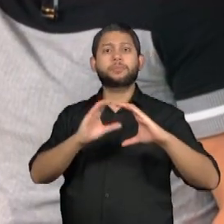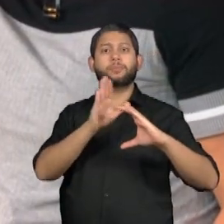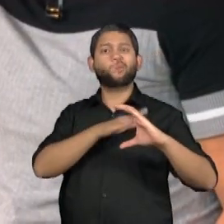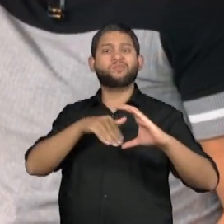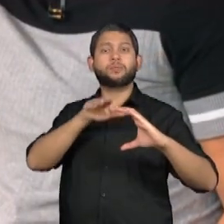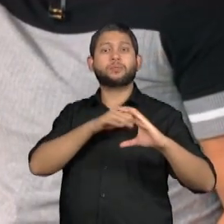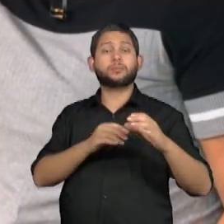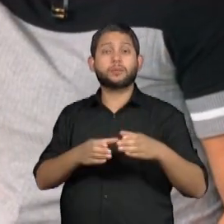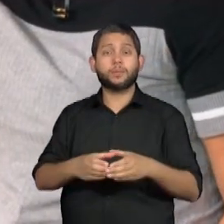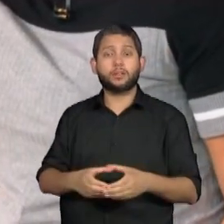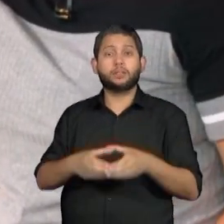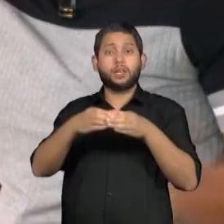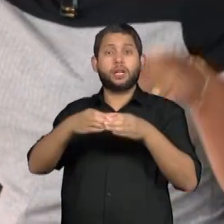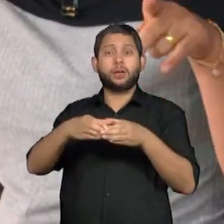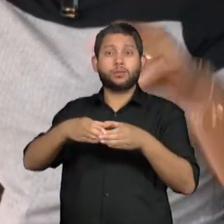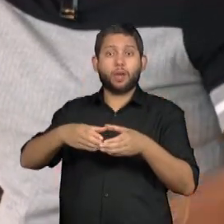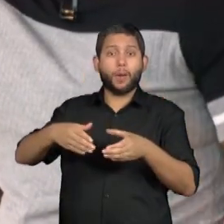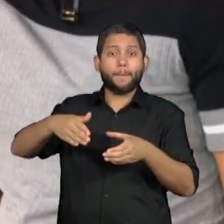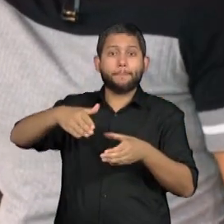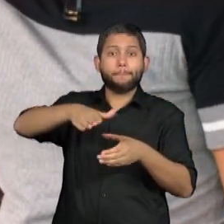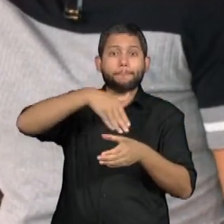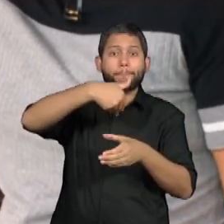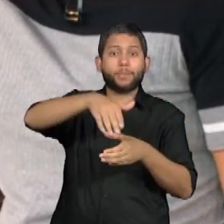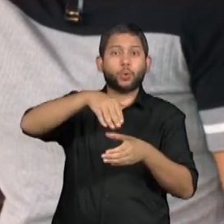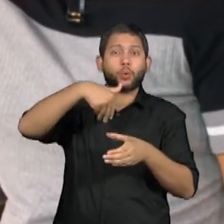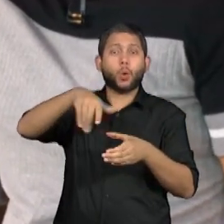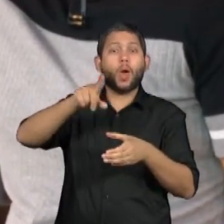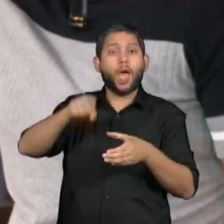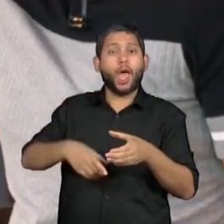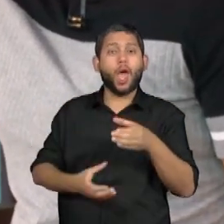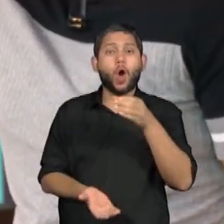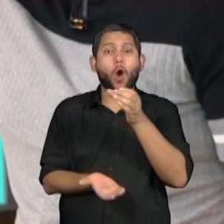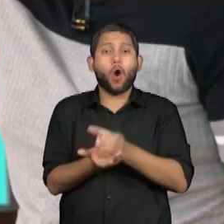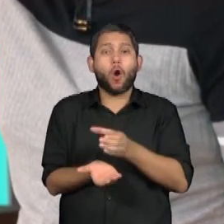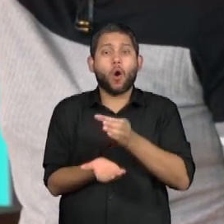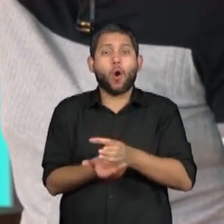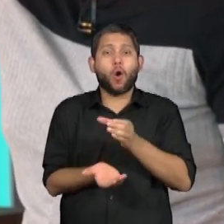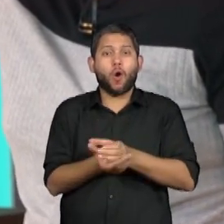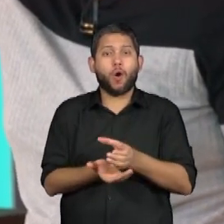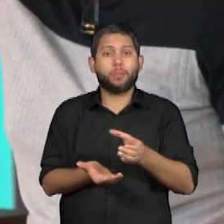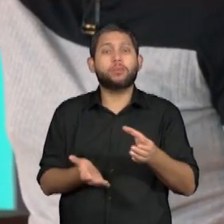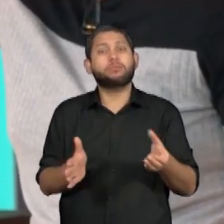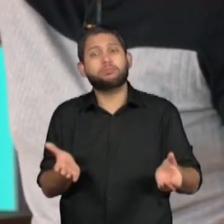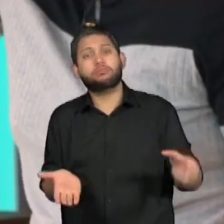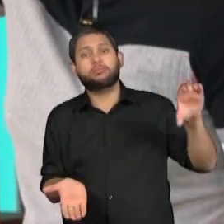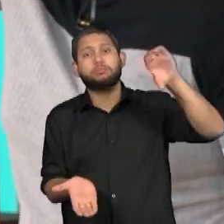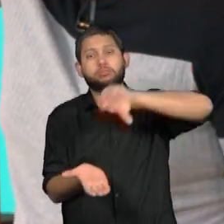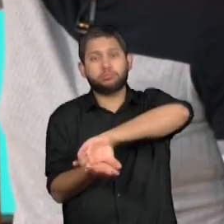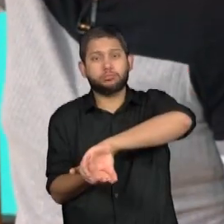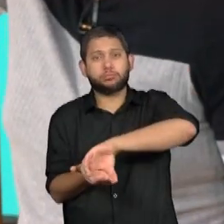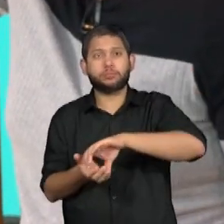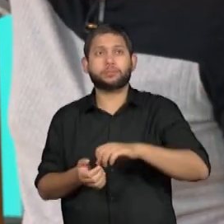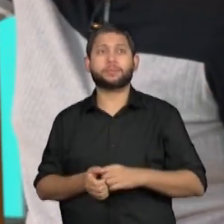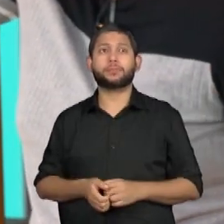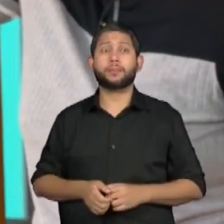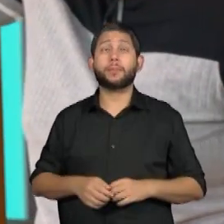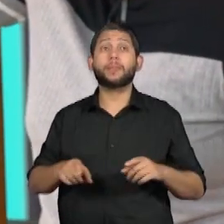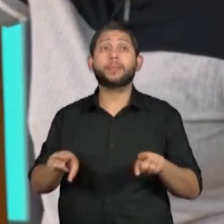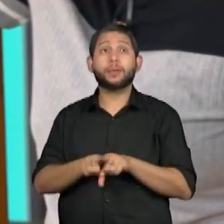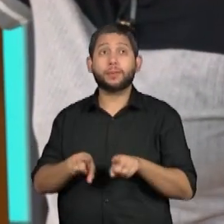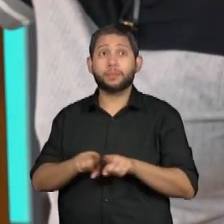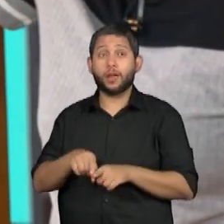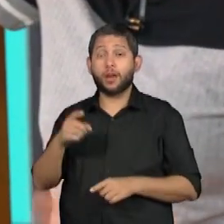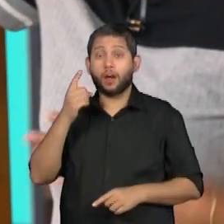o cilindro, tá? Com o copinho de iogurte, a base do copinho de iogurte. Já tinha produzido